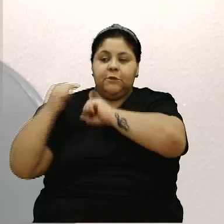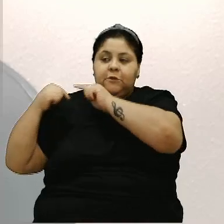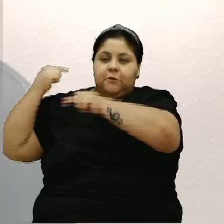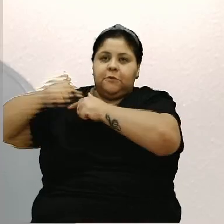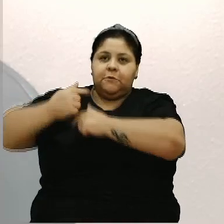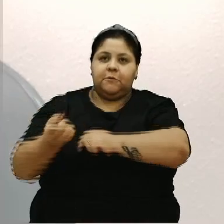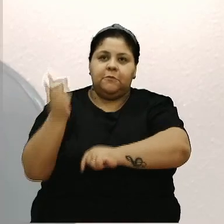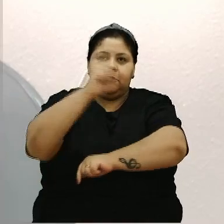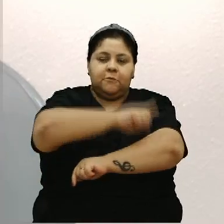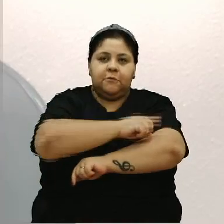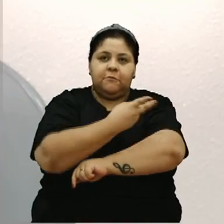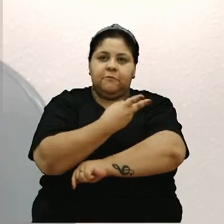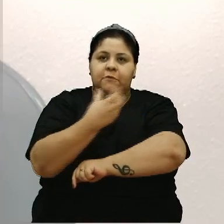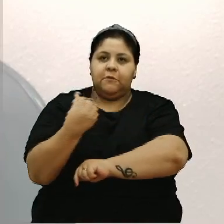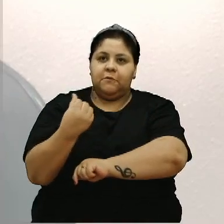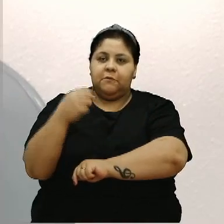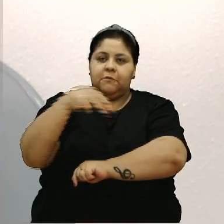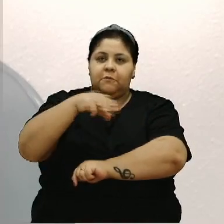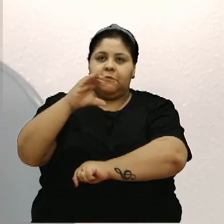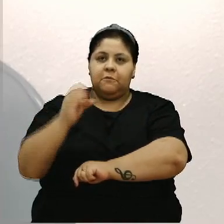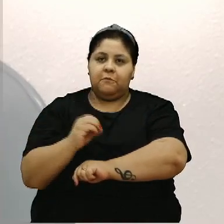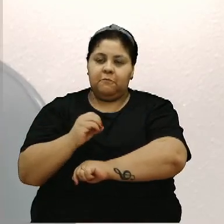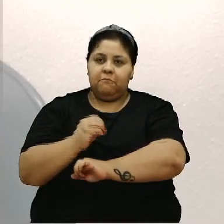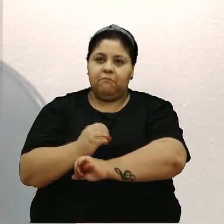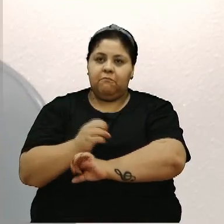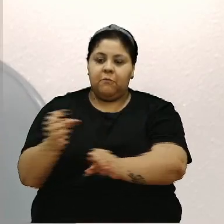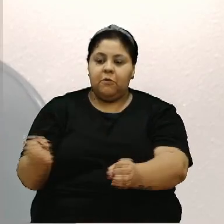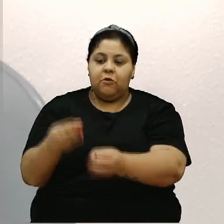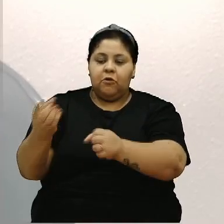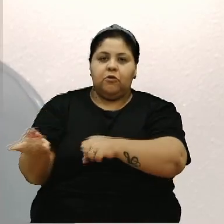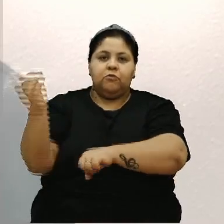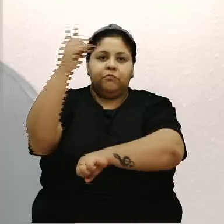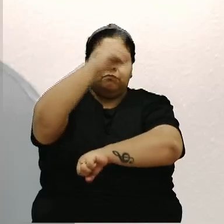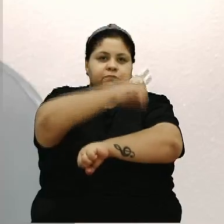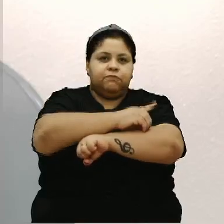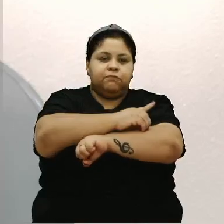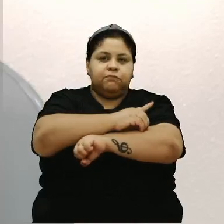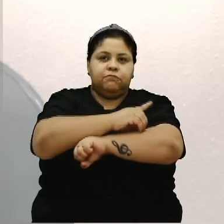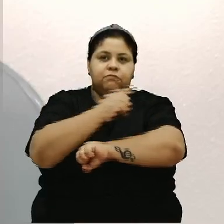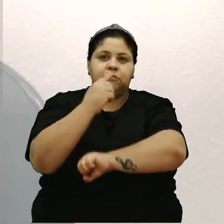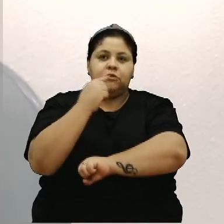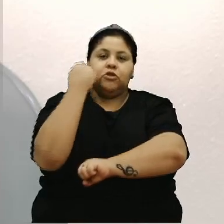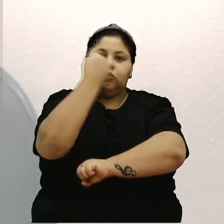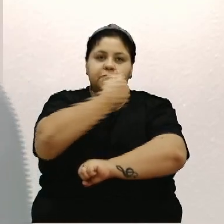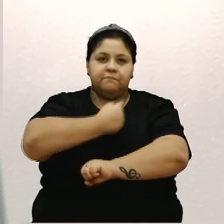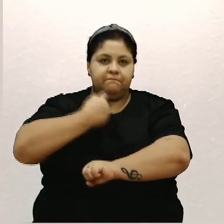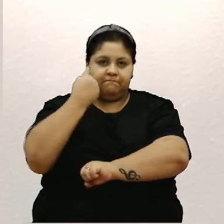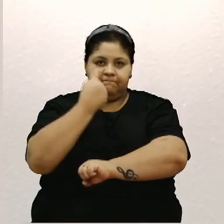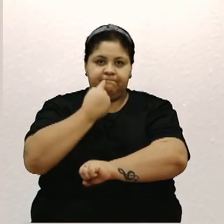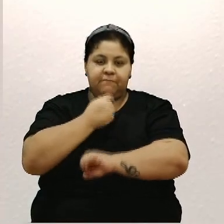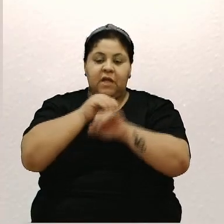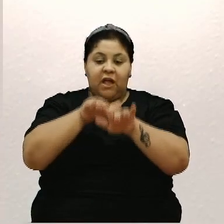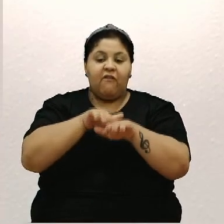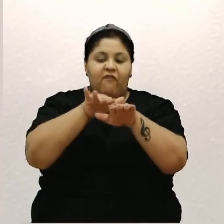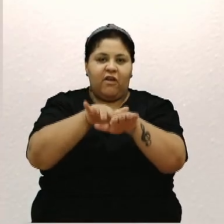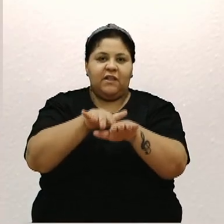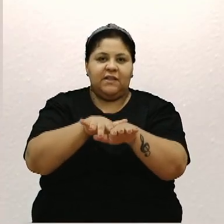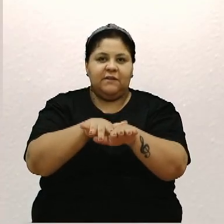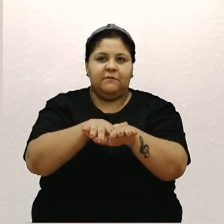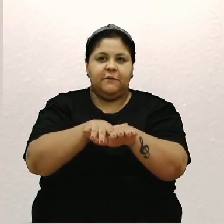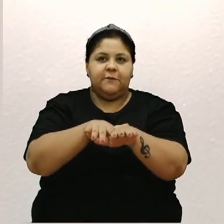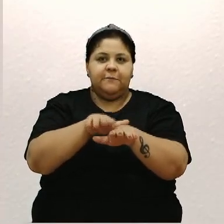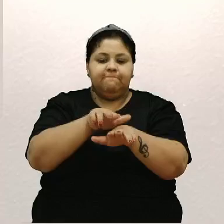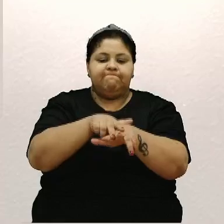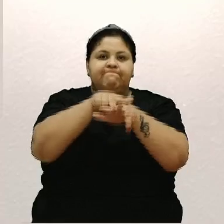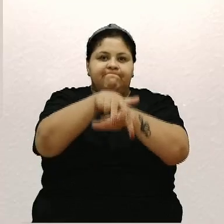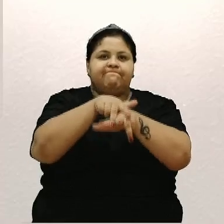dia 26 de maio, mês em que celebra-se o dia de Nossa Senhora do Caravaggio. A Cavalgada da Fé de Caravaggio é um